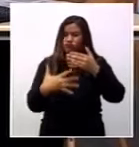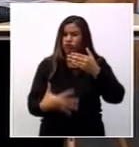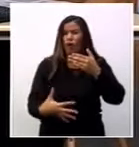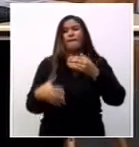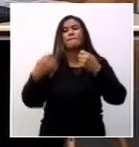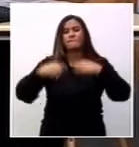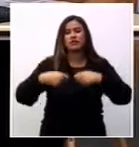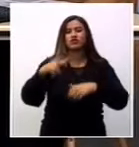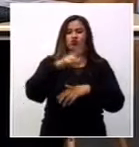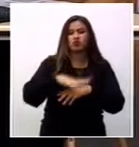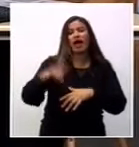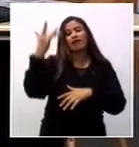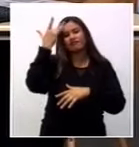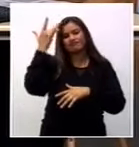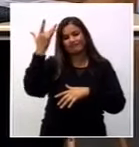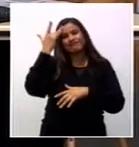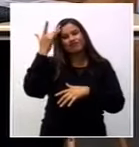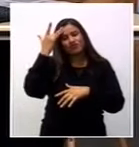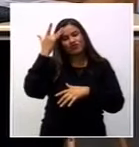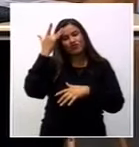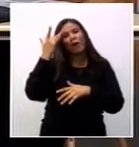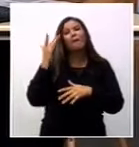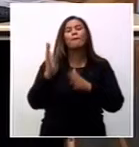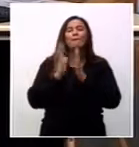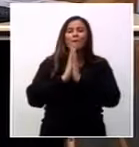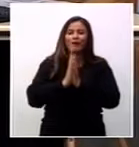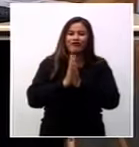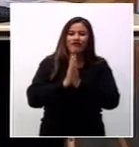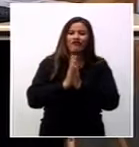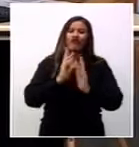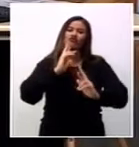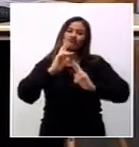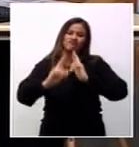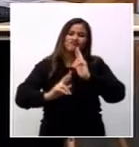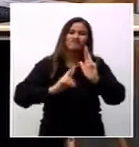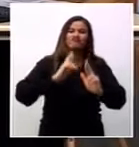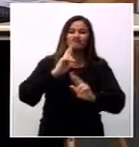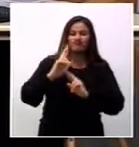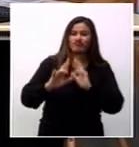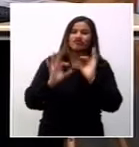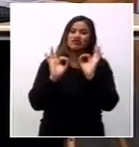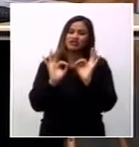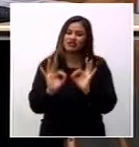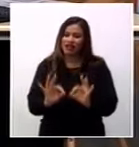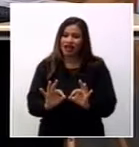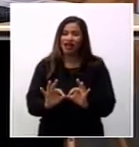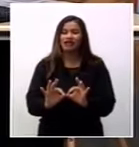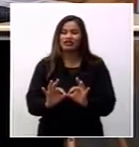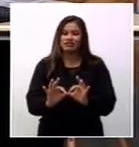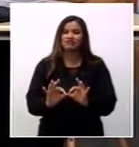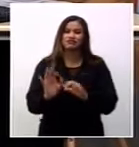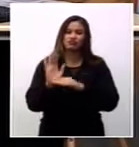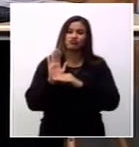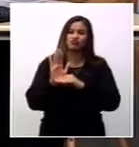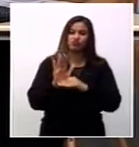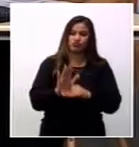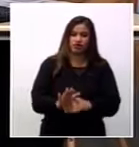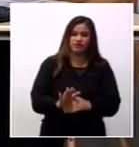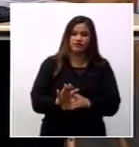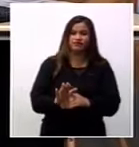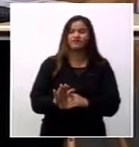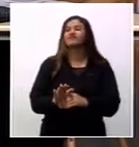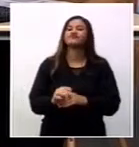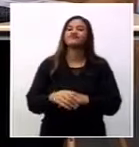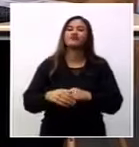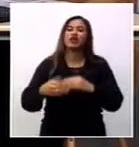usada de forma consciente. Então, coloquem aí realmente as contribuições, utilize esse espaço, né, professora, para dividir o que